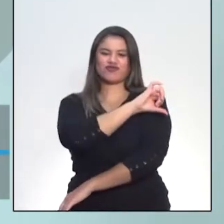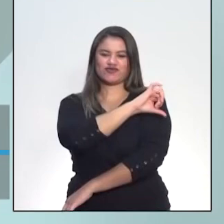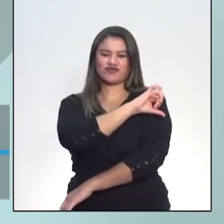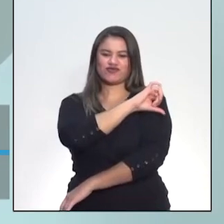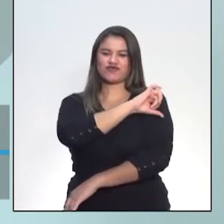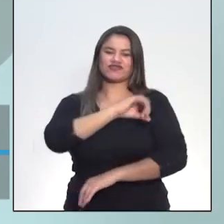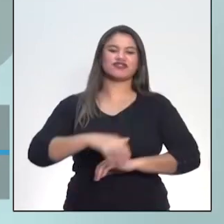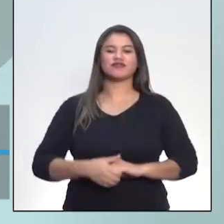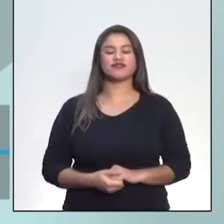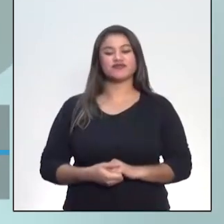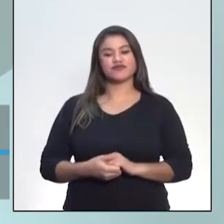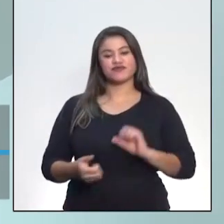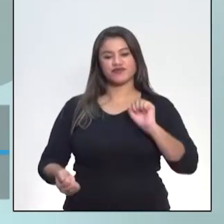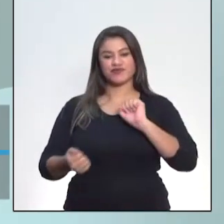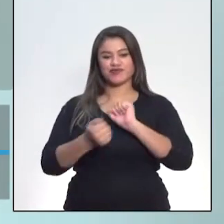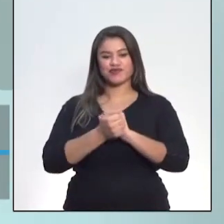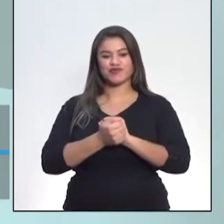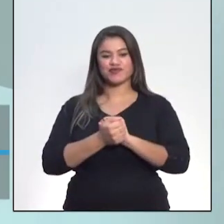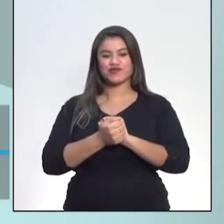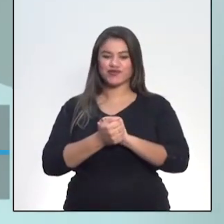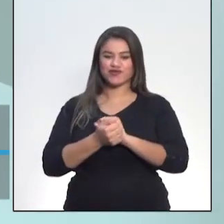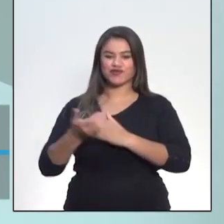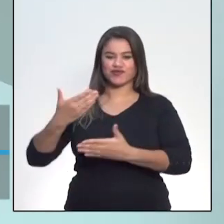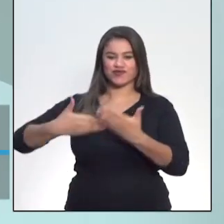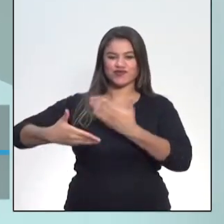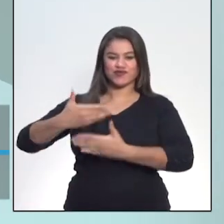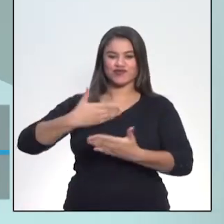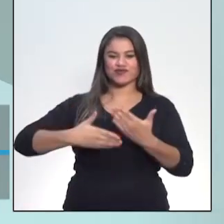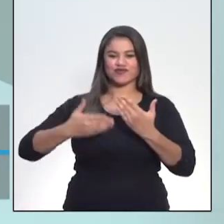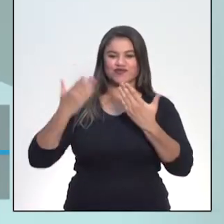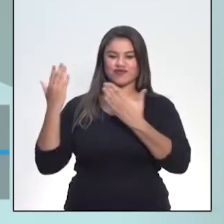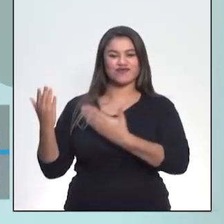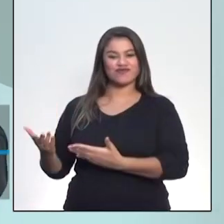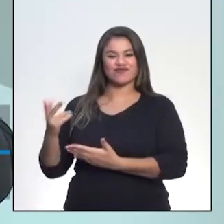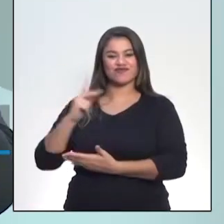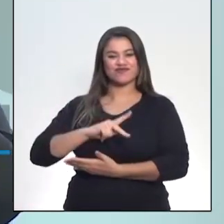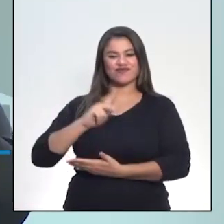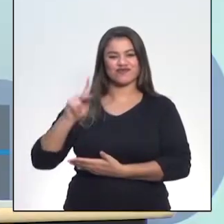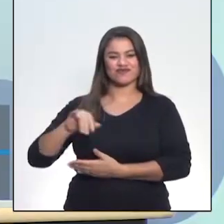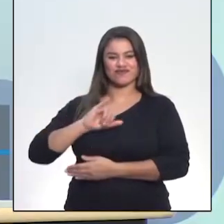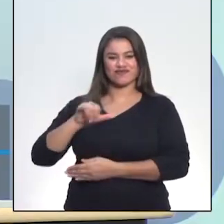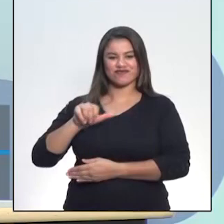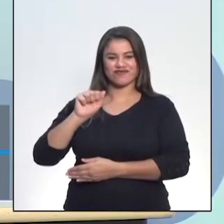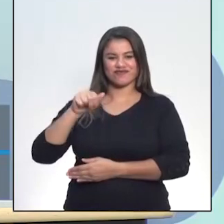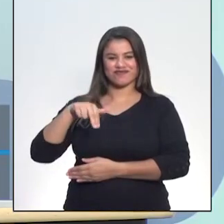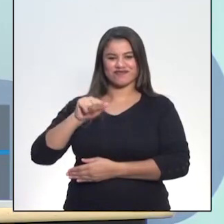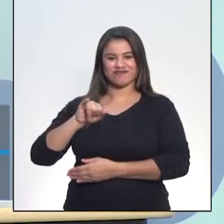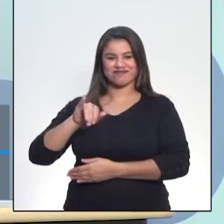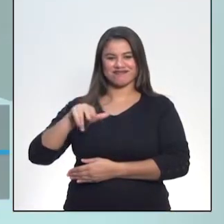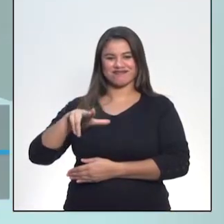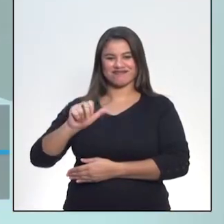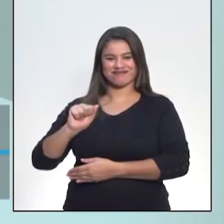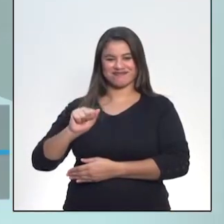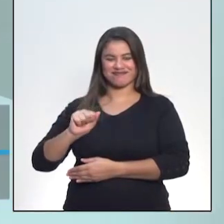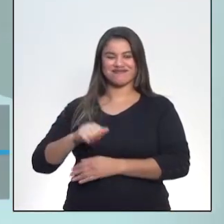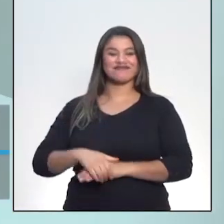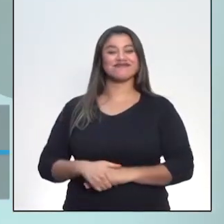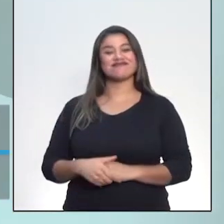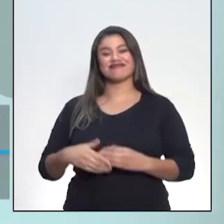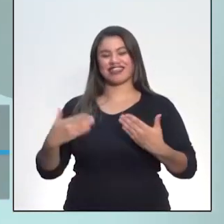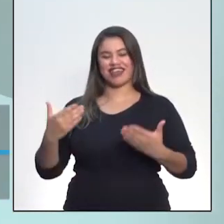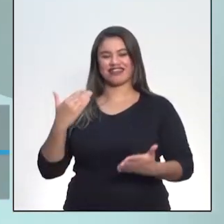ano. Comigo, para fazer a interação, está a professora Janaína Jardim e ela vai dar